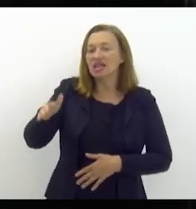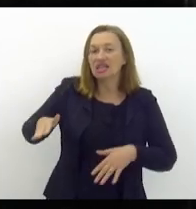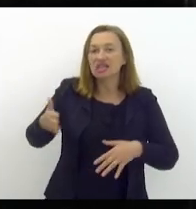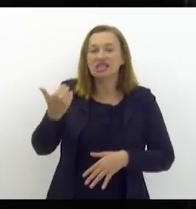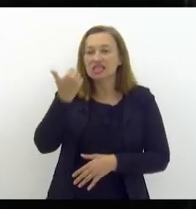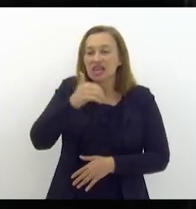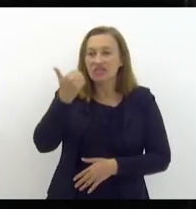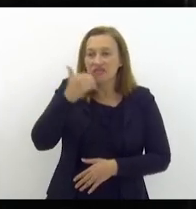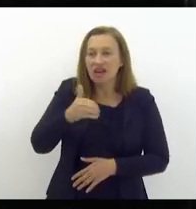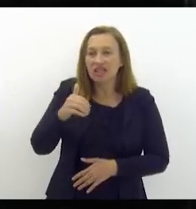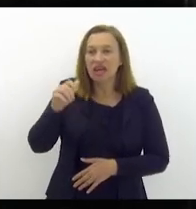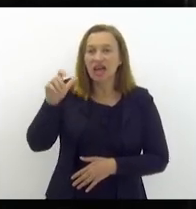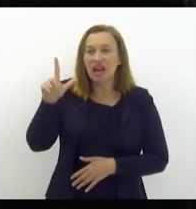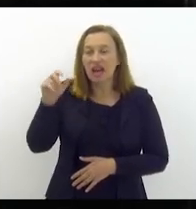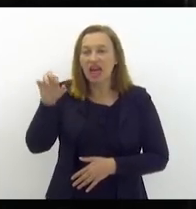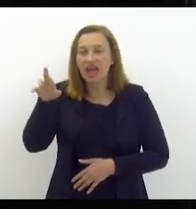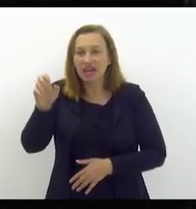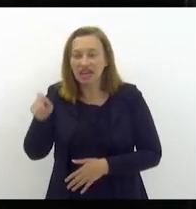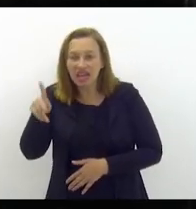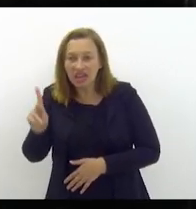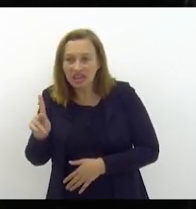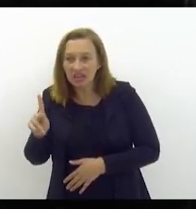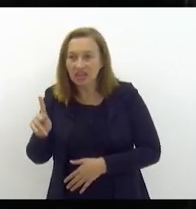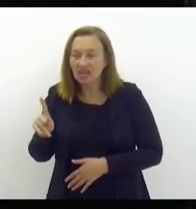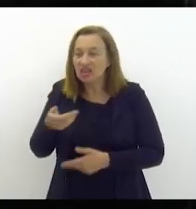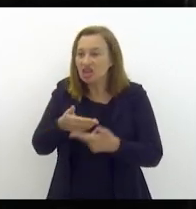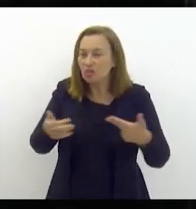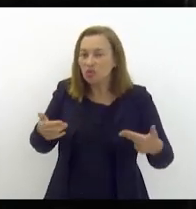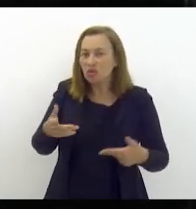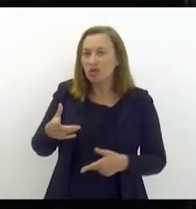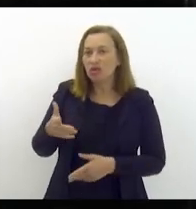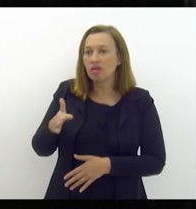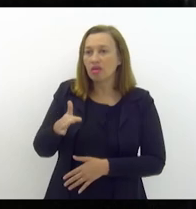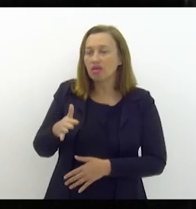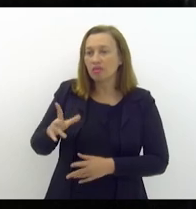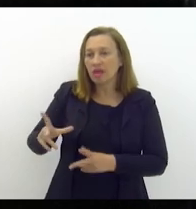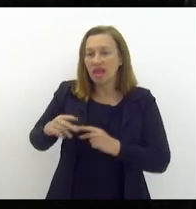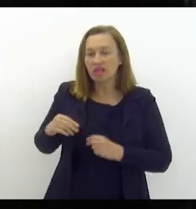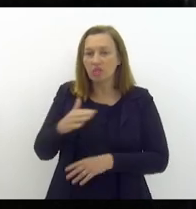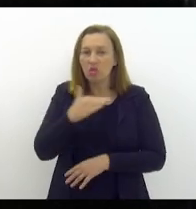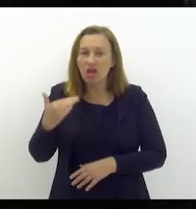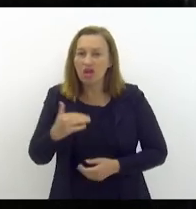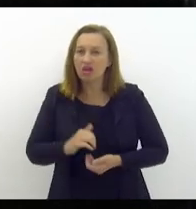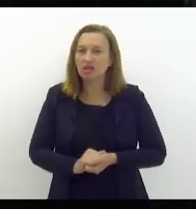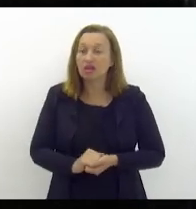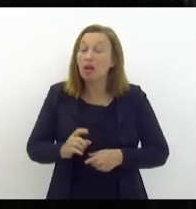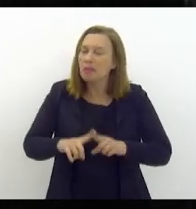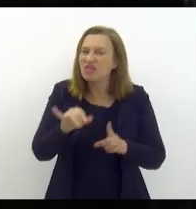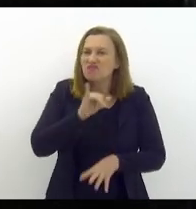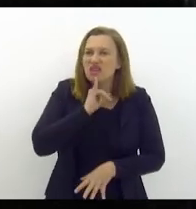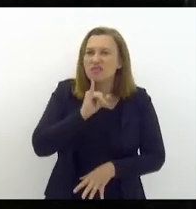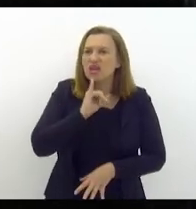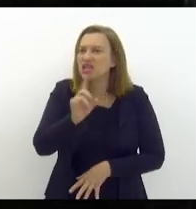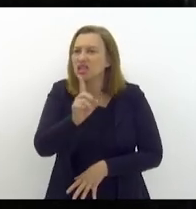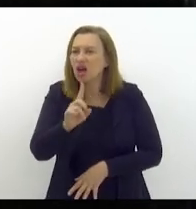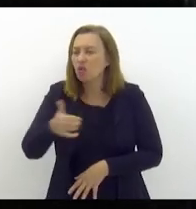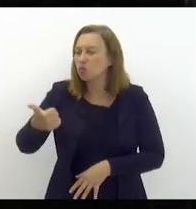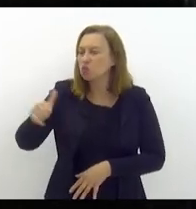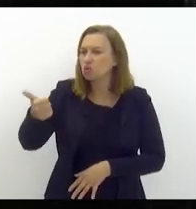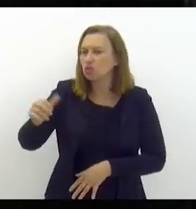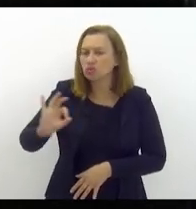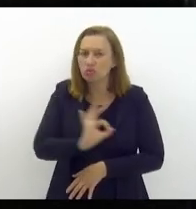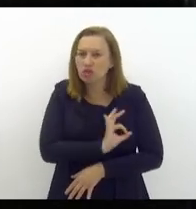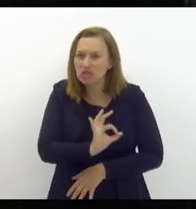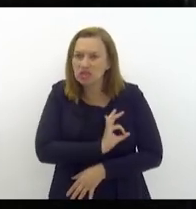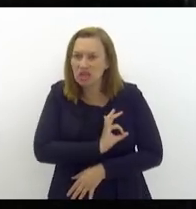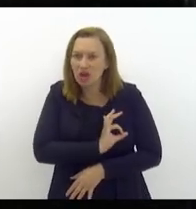muitos outros merecem. Para concluir, deputado. Concluindo, senhor presidente. Mas, infelizmente, tiramos 11 policiais